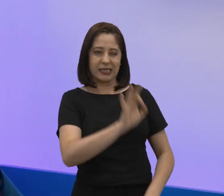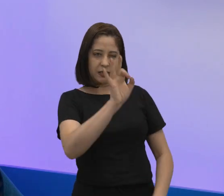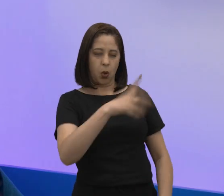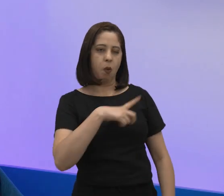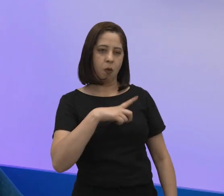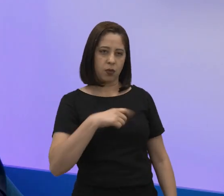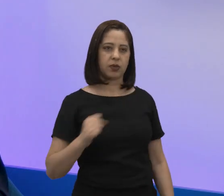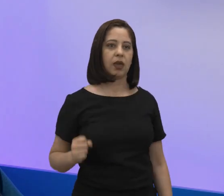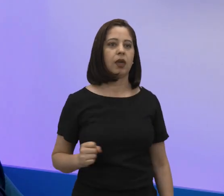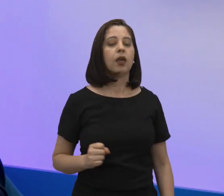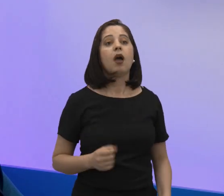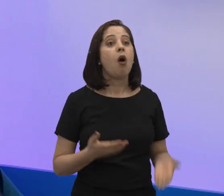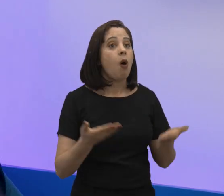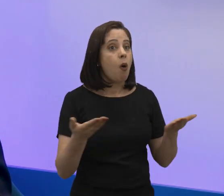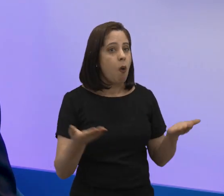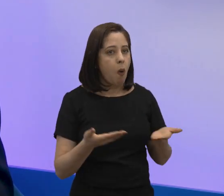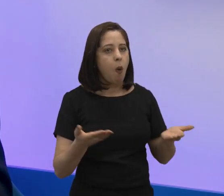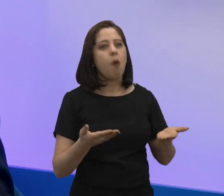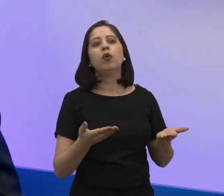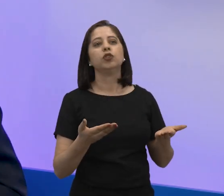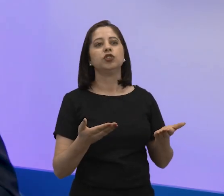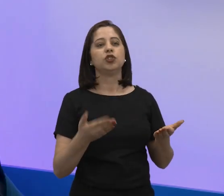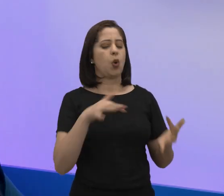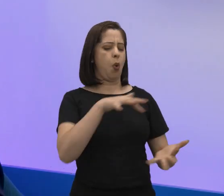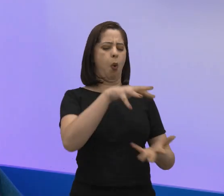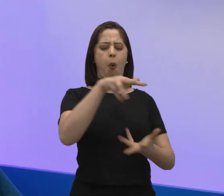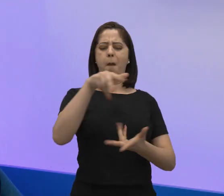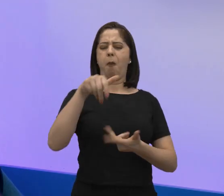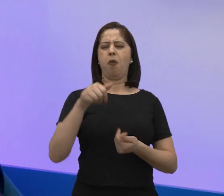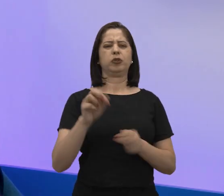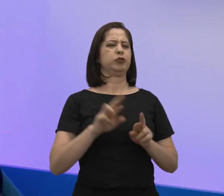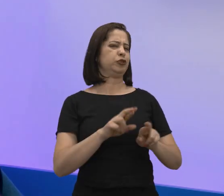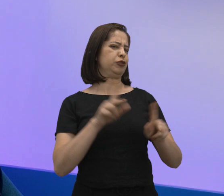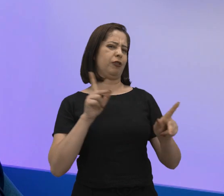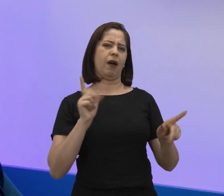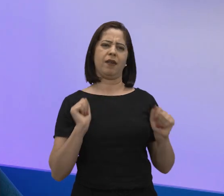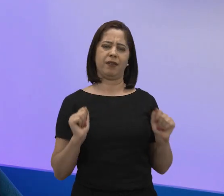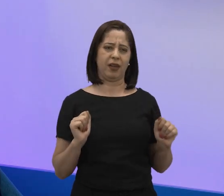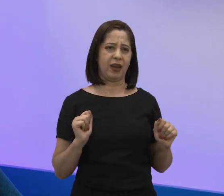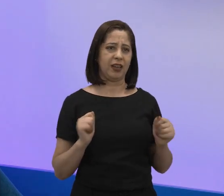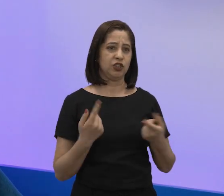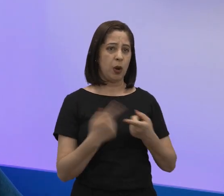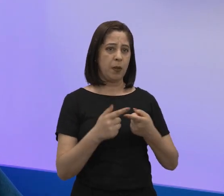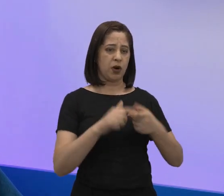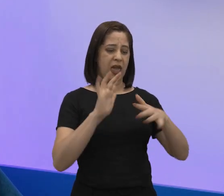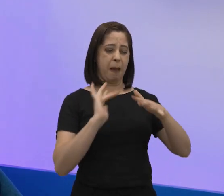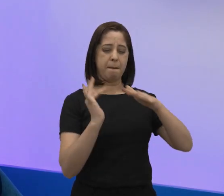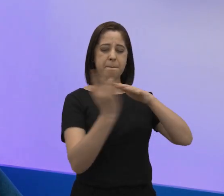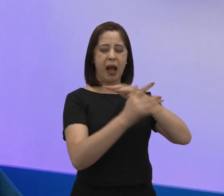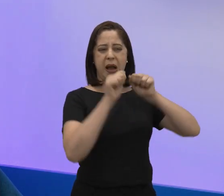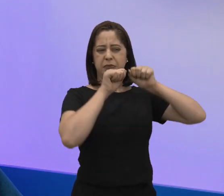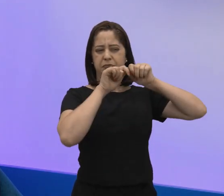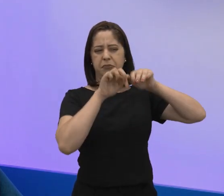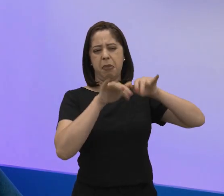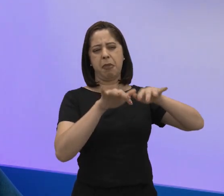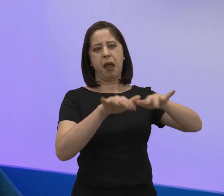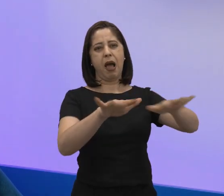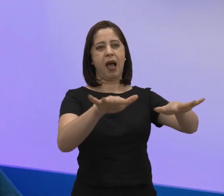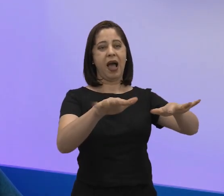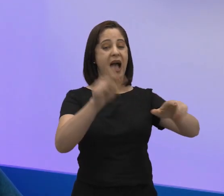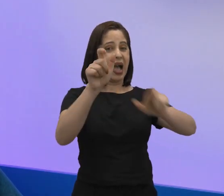E considerando que hoje nós vivemos uma realidade totalmente diferente, que é a das redes sociais, onde as pessoas estão muito